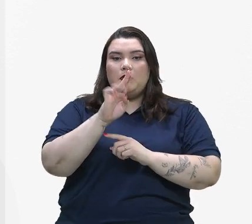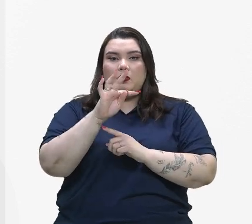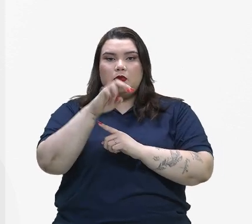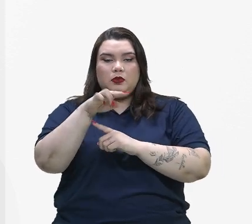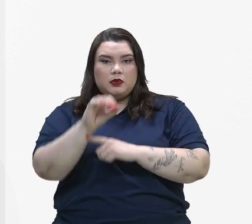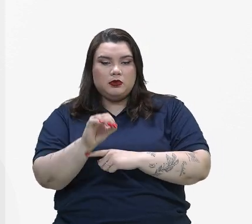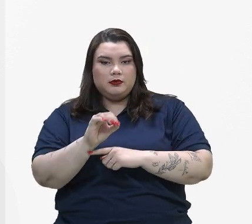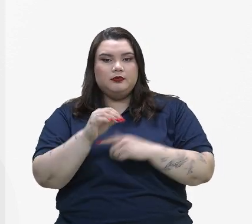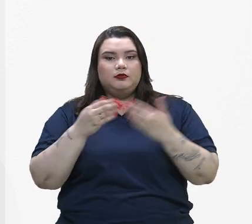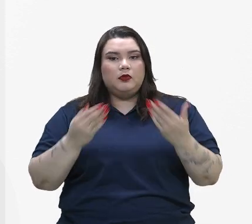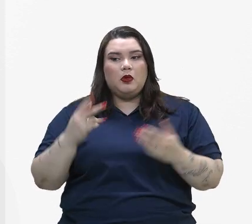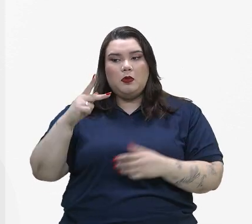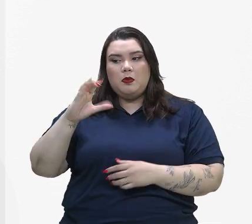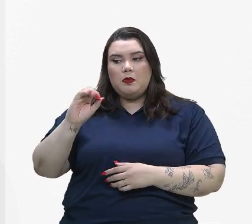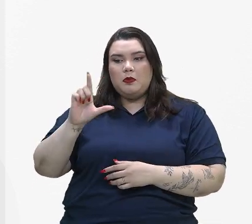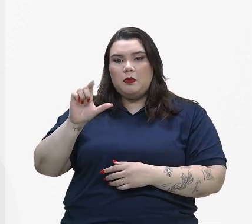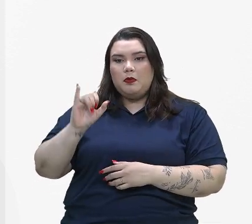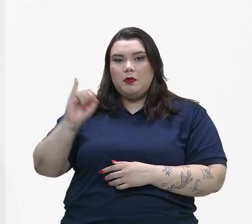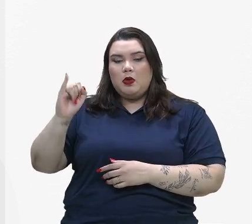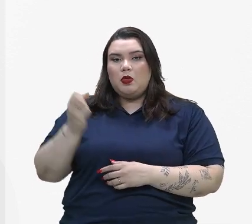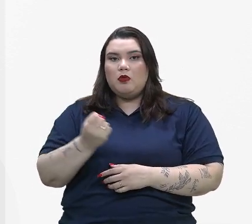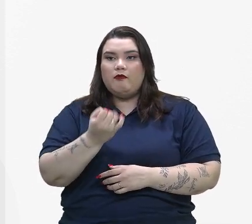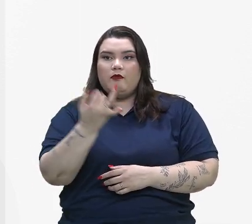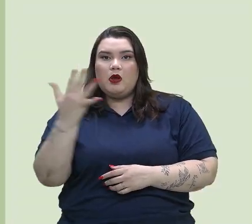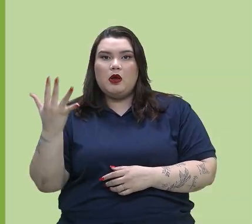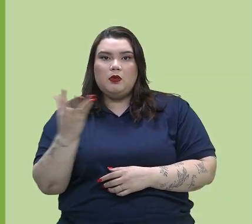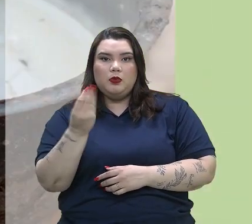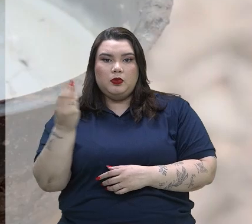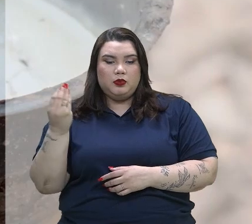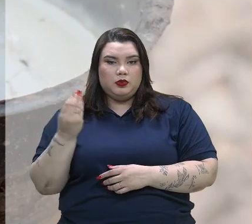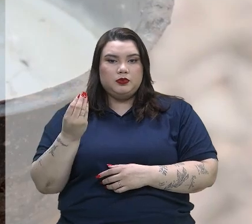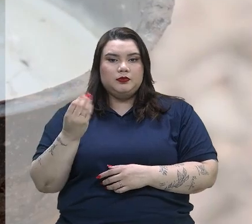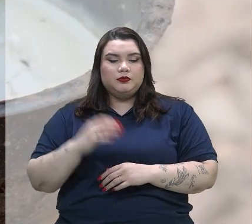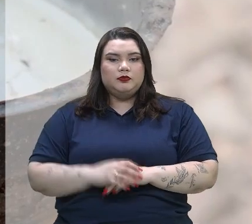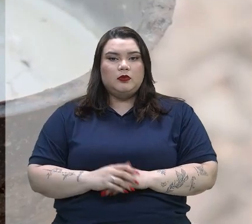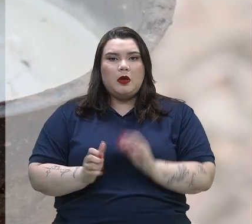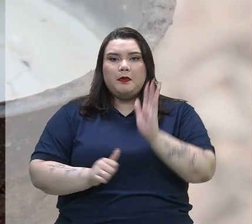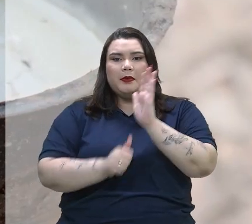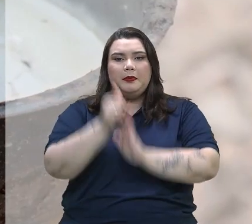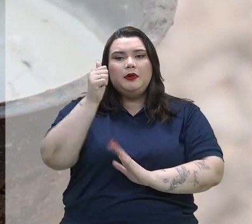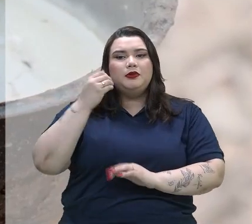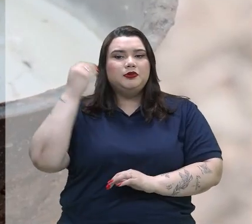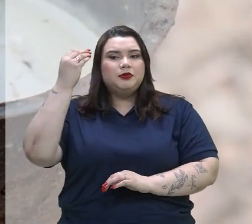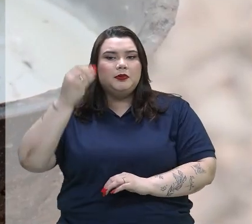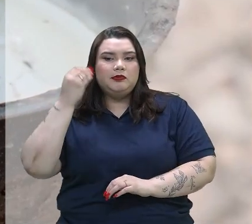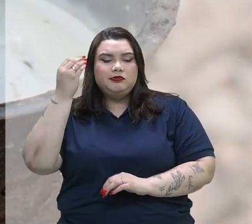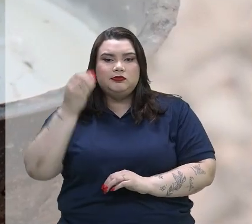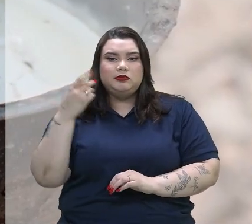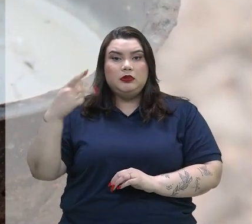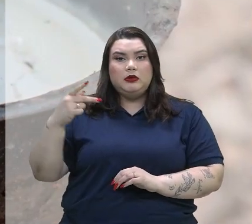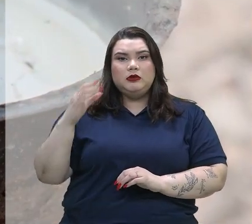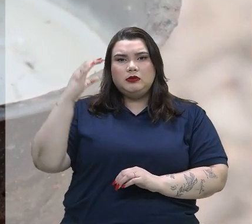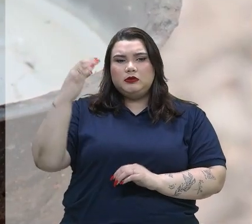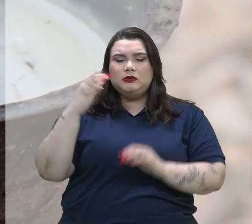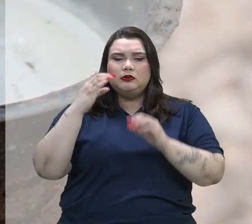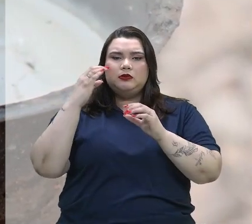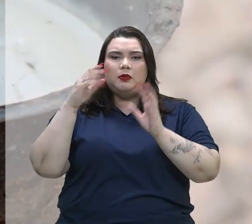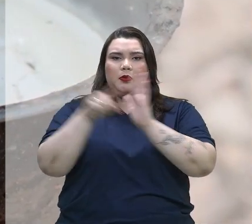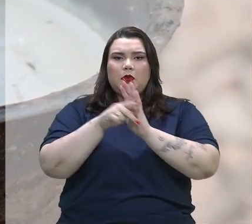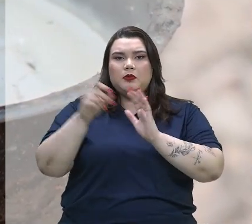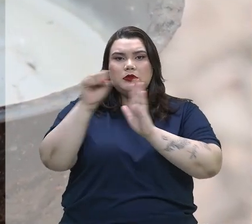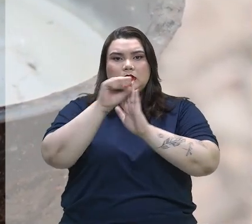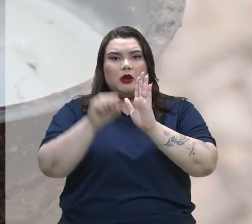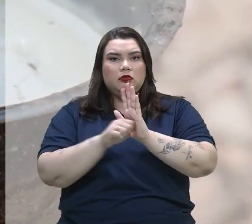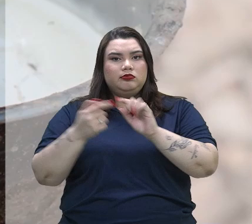muitas unidades meros de etileno. As primeiras experiências realizadas pelos cientistas do século passado